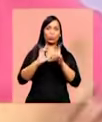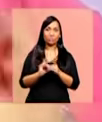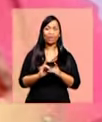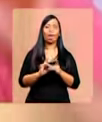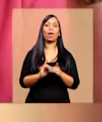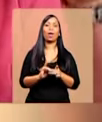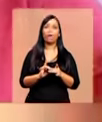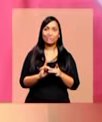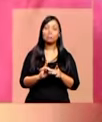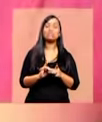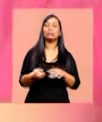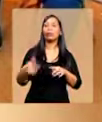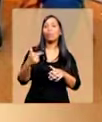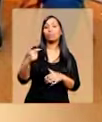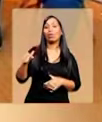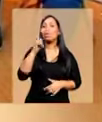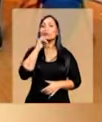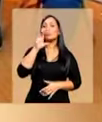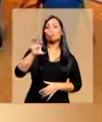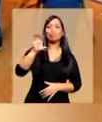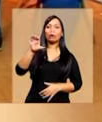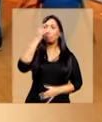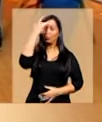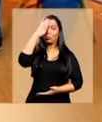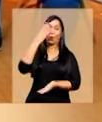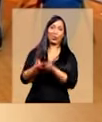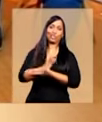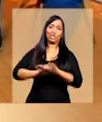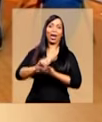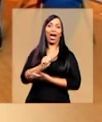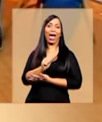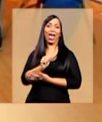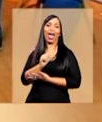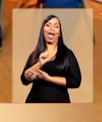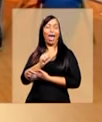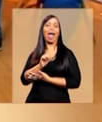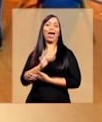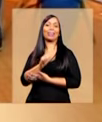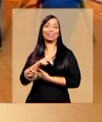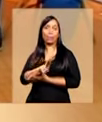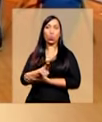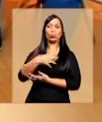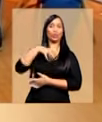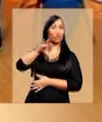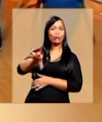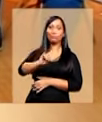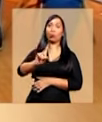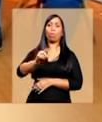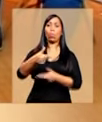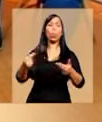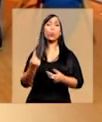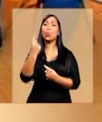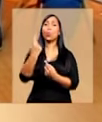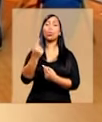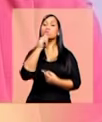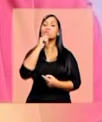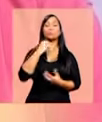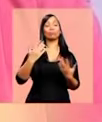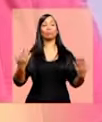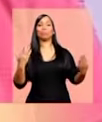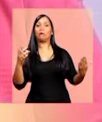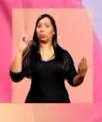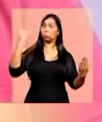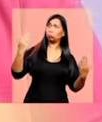unidade, né? Para Claro, você ser ateu, você uma tem doutrina, que ser, né? não, Um modelo, não existe né? isso. Cada um é ateu é de um jeito, né? Cada ateu só tem uma coisa em comum,